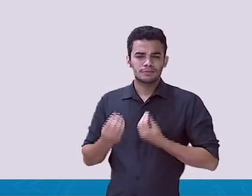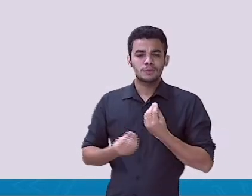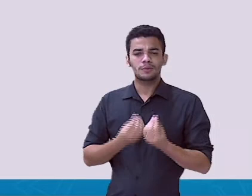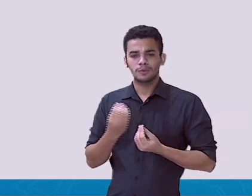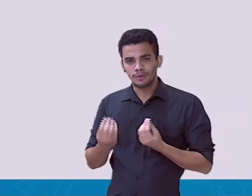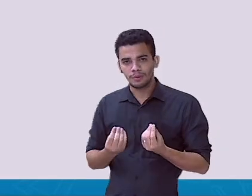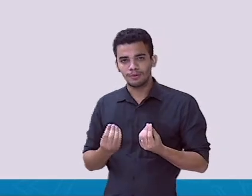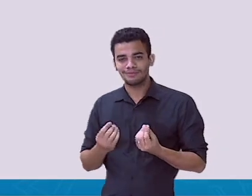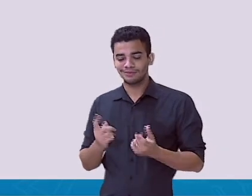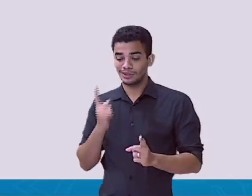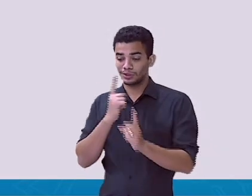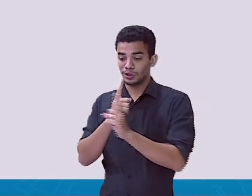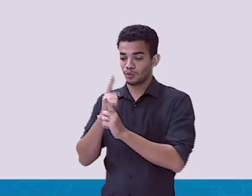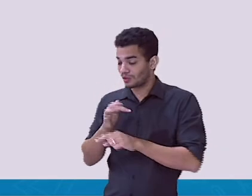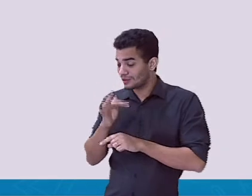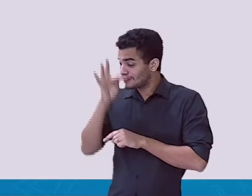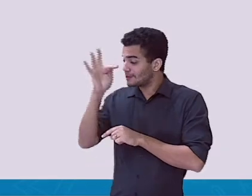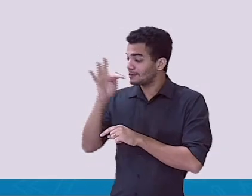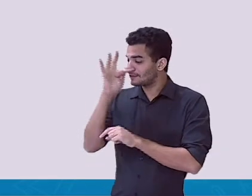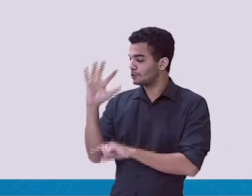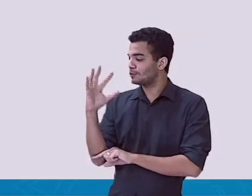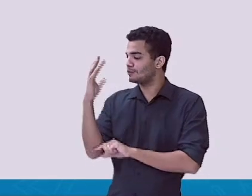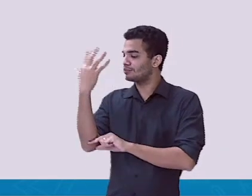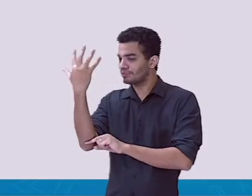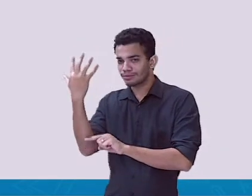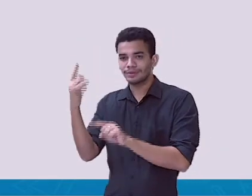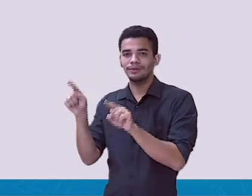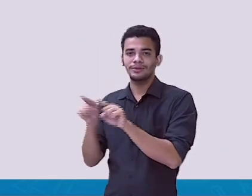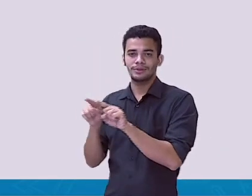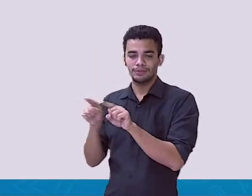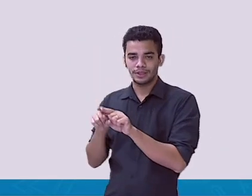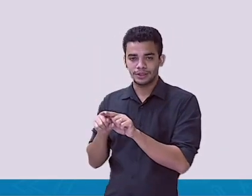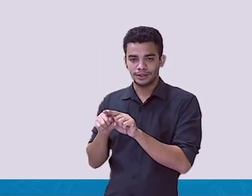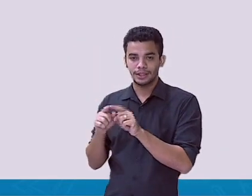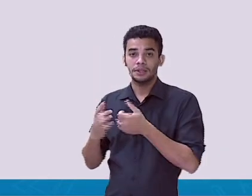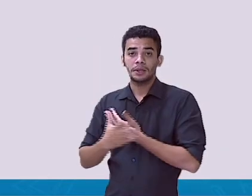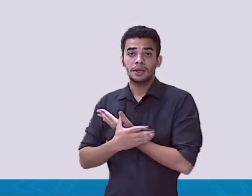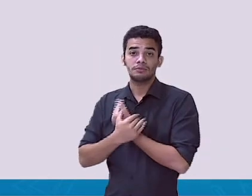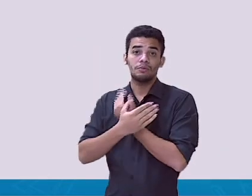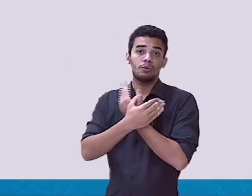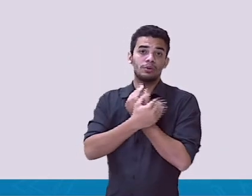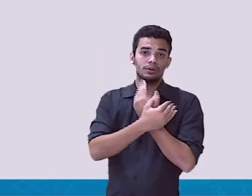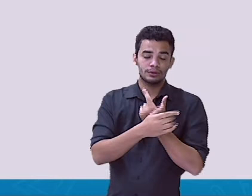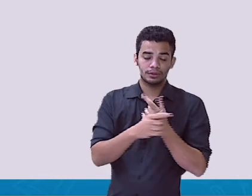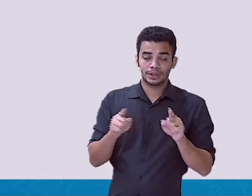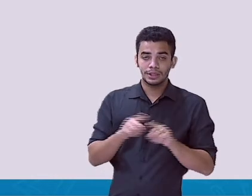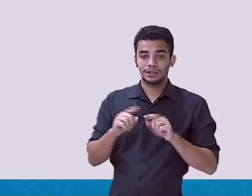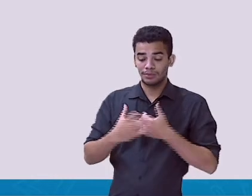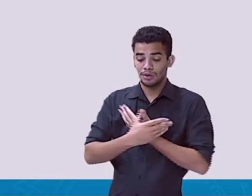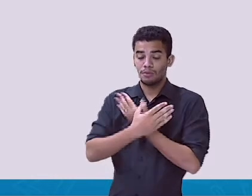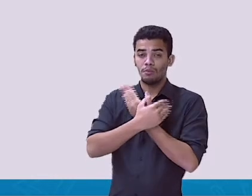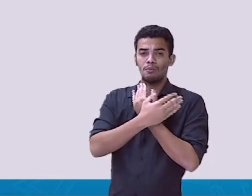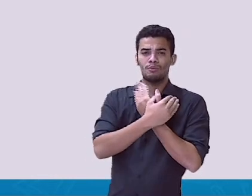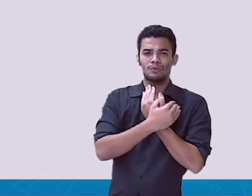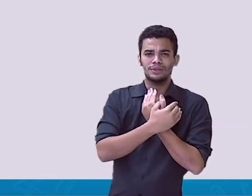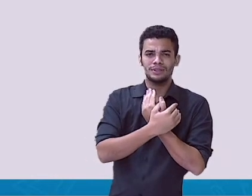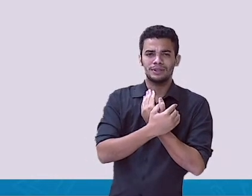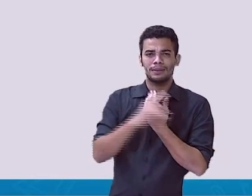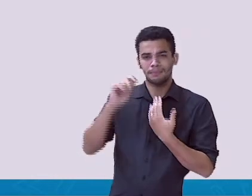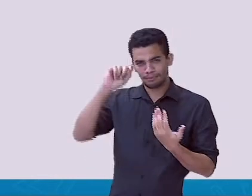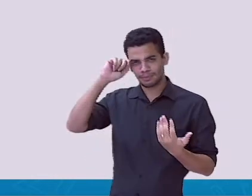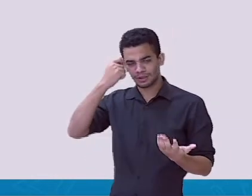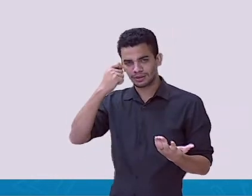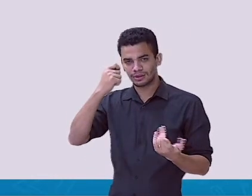alimento. Quem são? São as borboletas, as mariposas. Qual a diferença de borboleta e de mariposa,